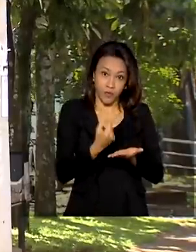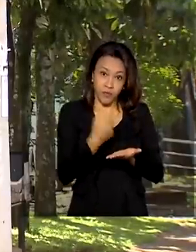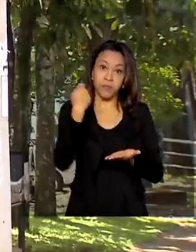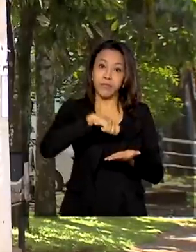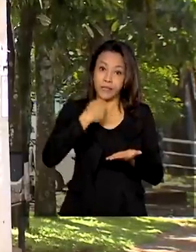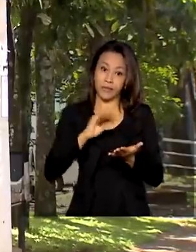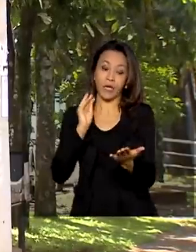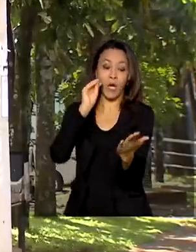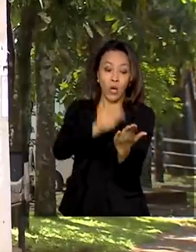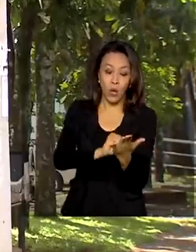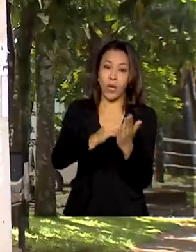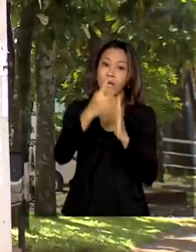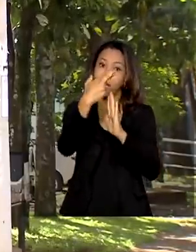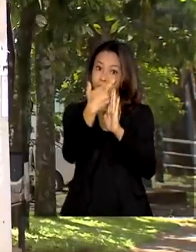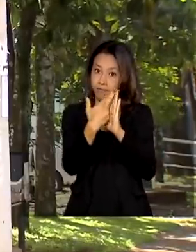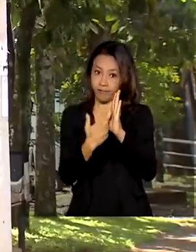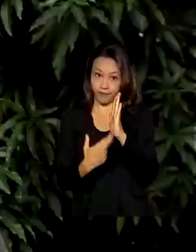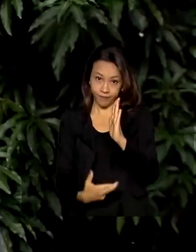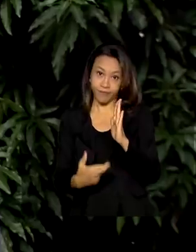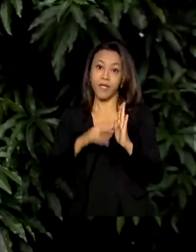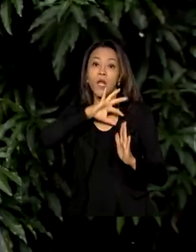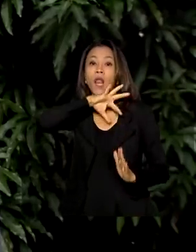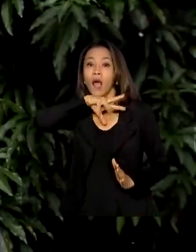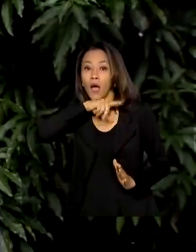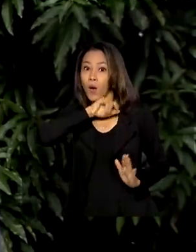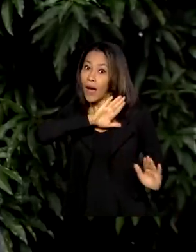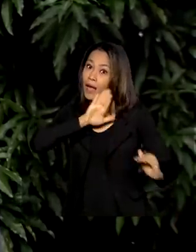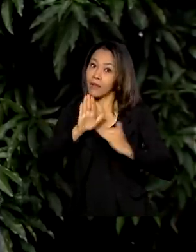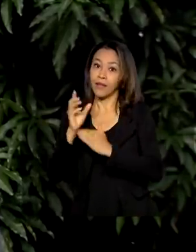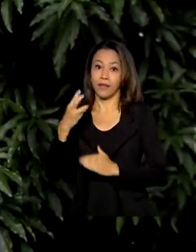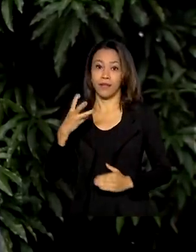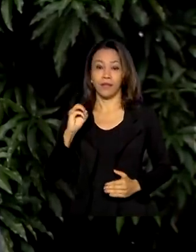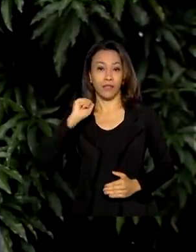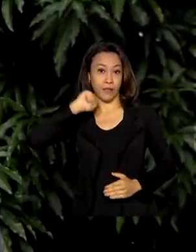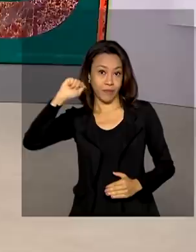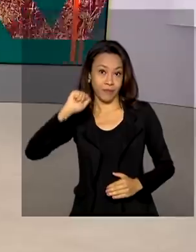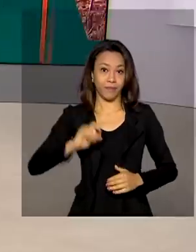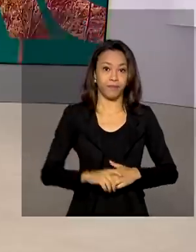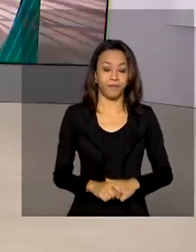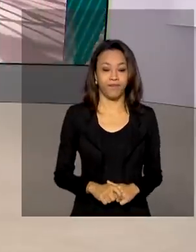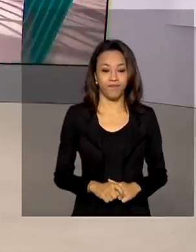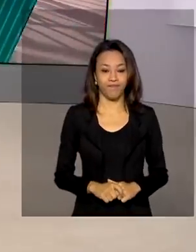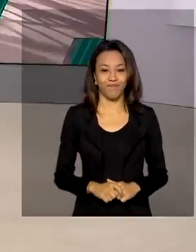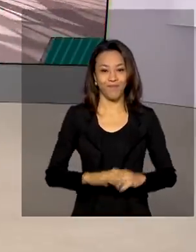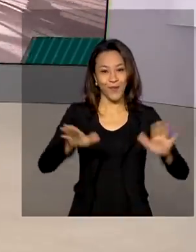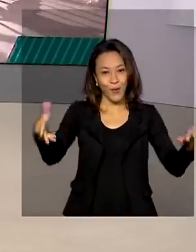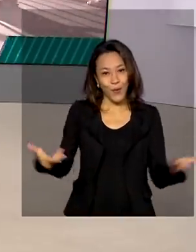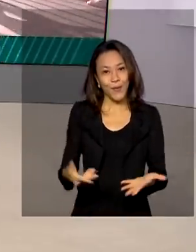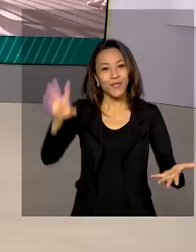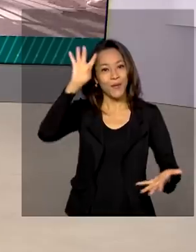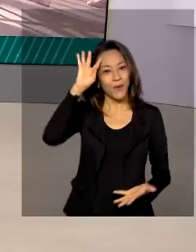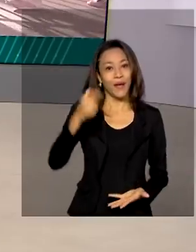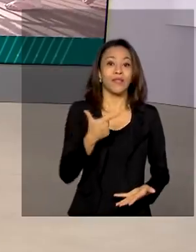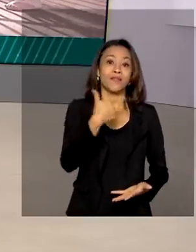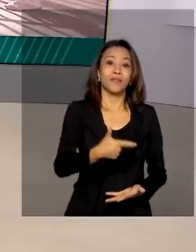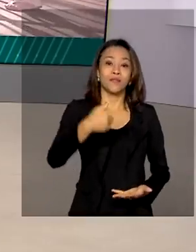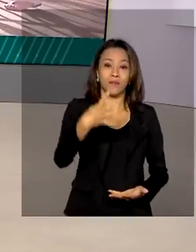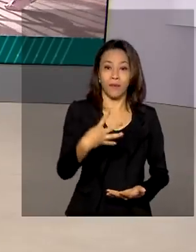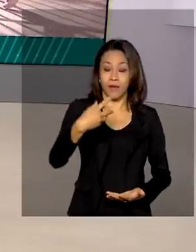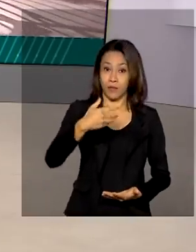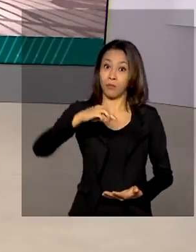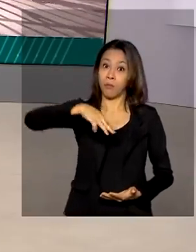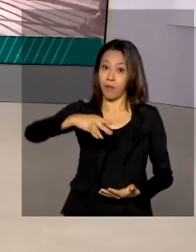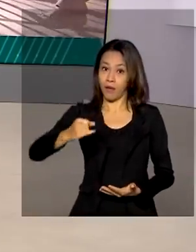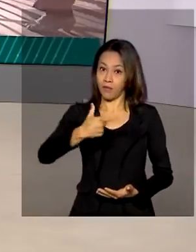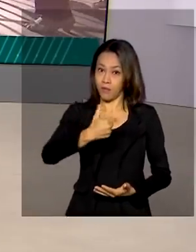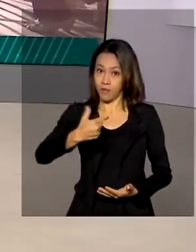benefício no Imposto de Renda o prazo vai até trinta de Abril hoje é quarta-feira 24